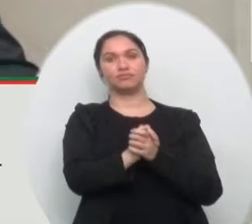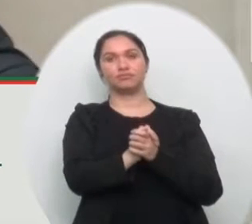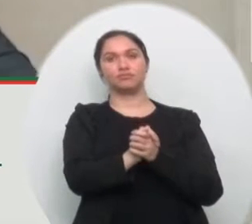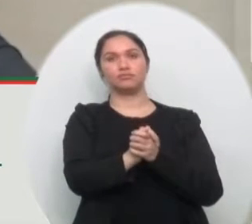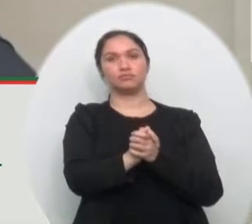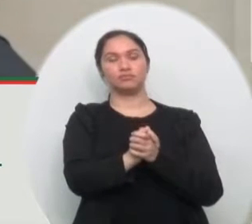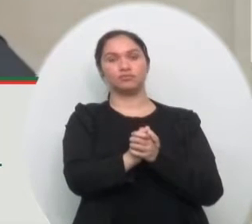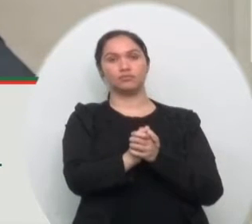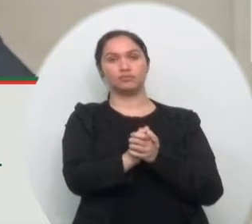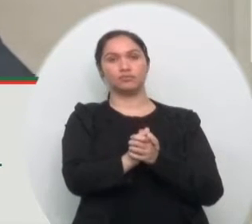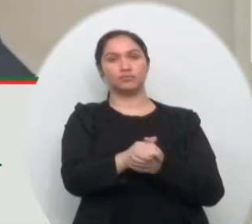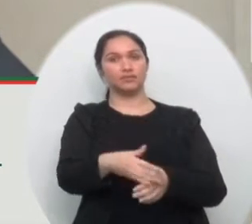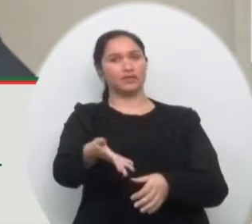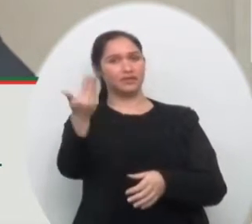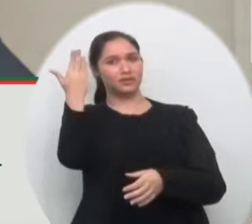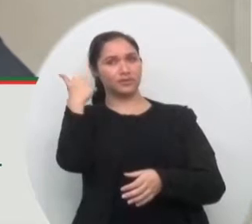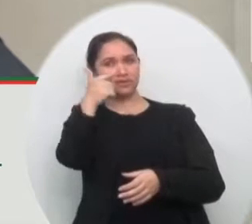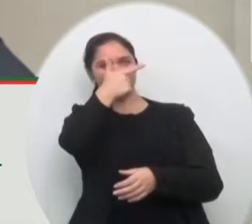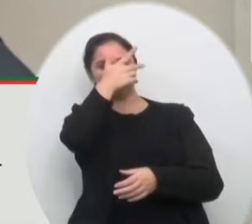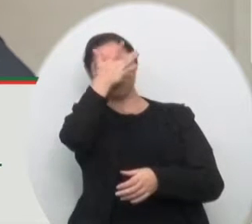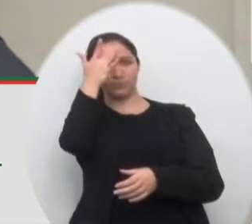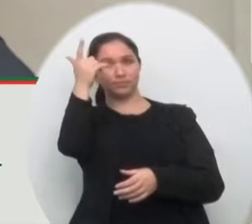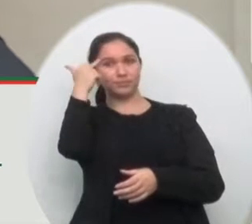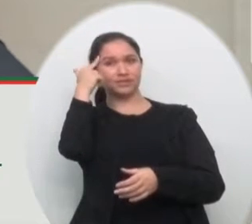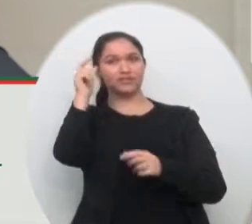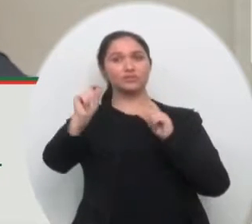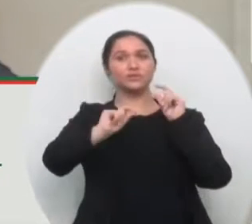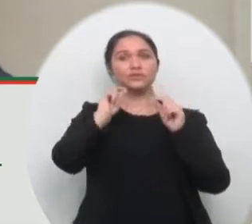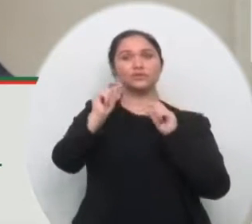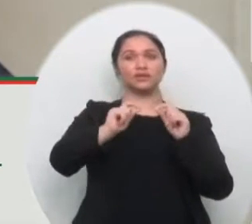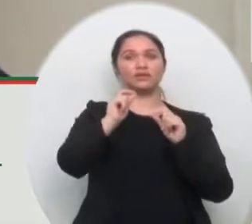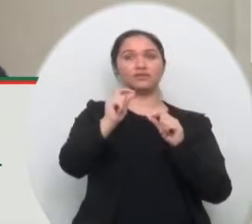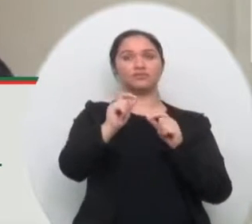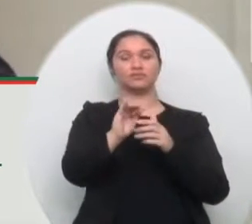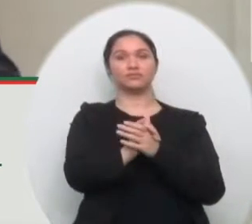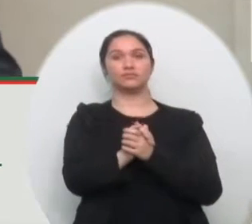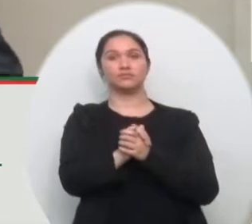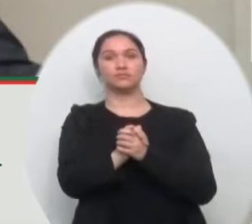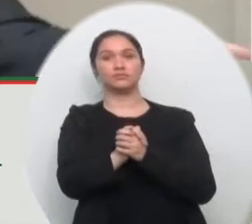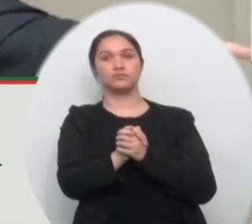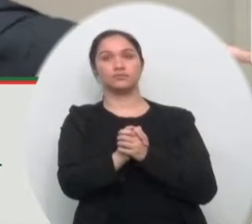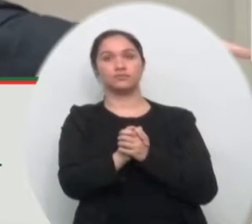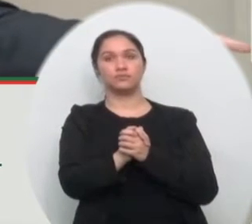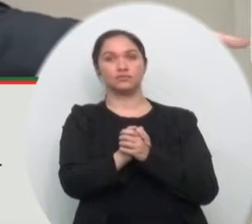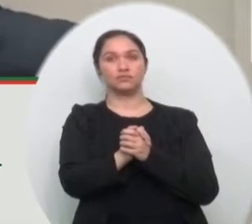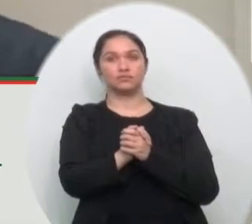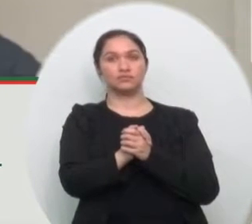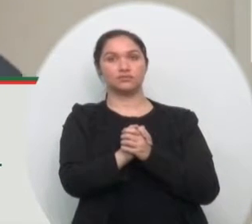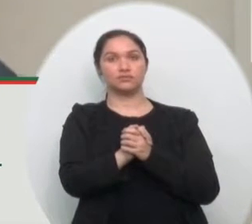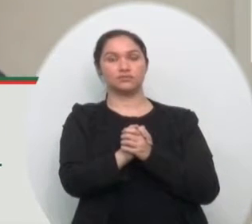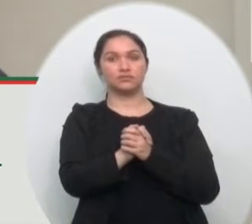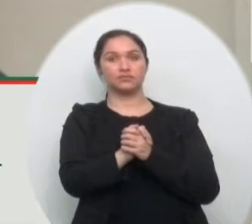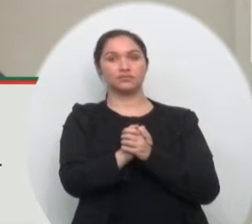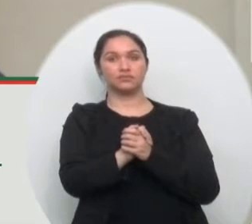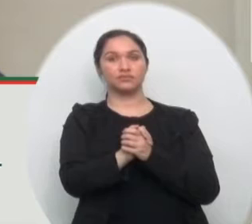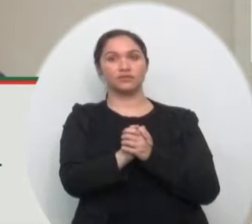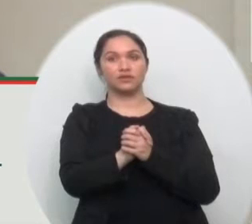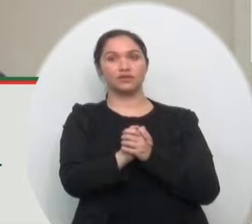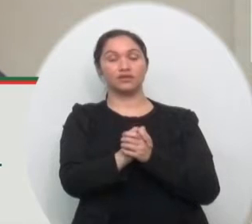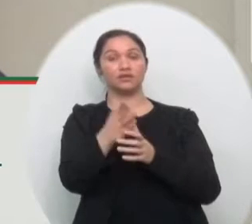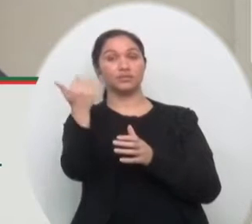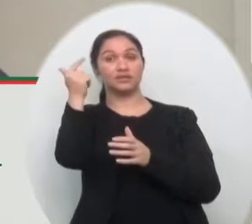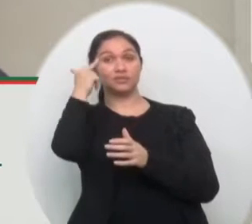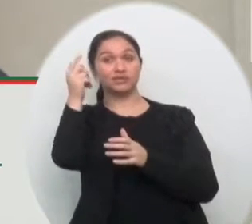ao contrário do que se pensava antes, ao falar do suicídio, você estimula a pessoa que está pensando não em cometer o suicídio, mas sim procurar